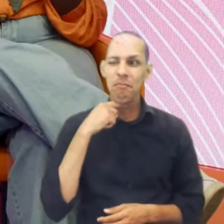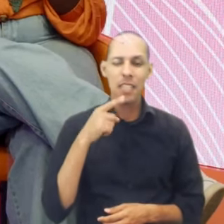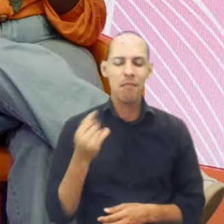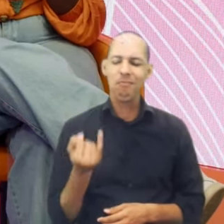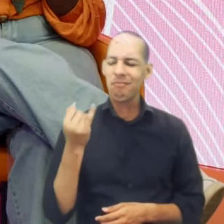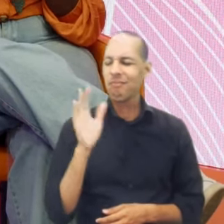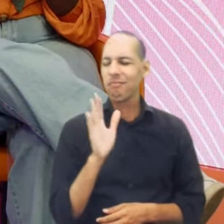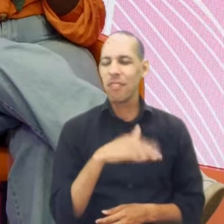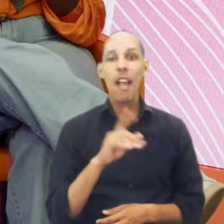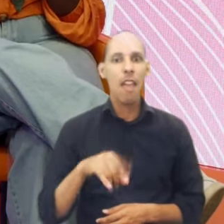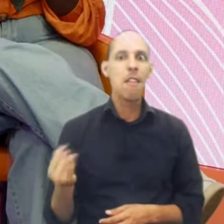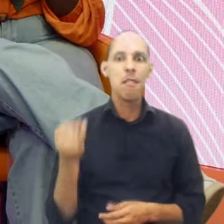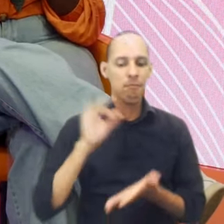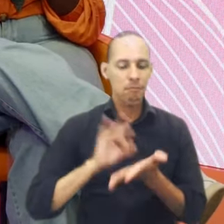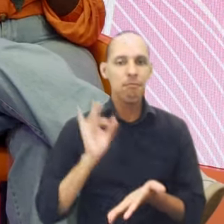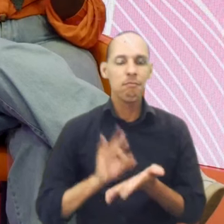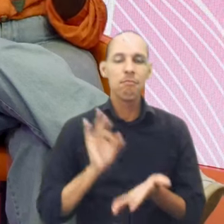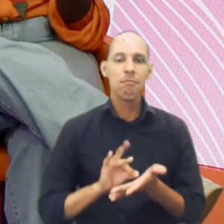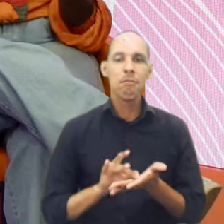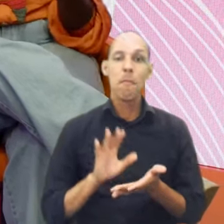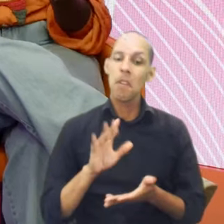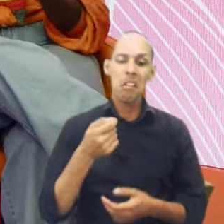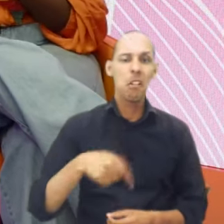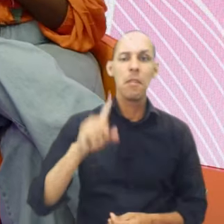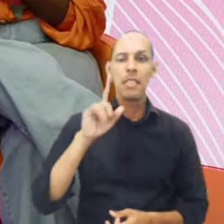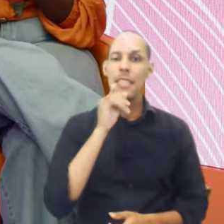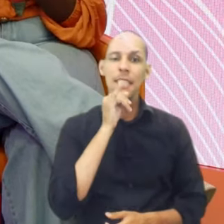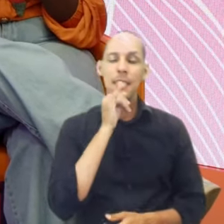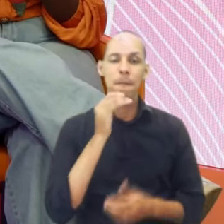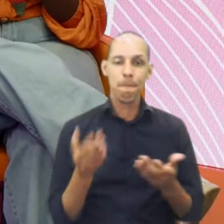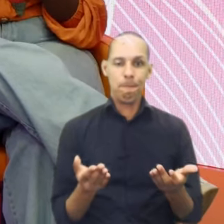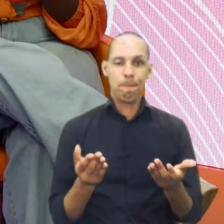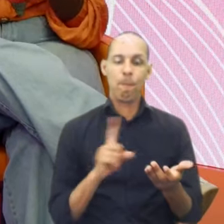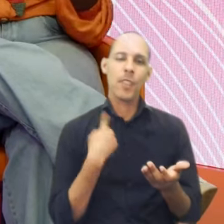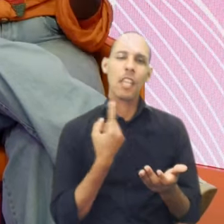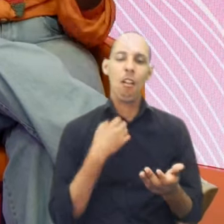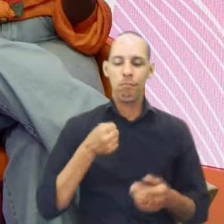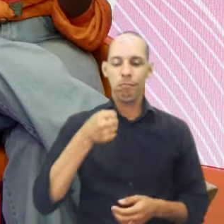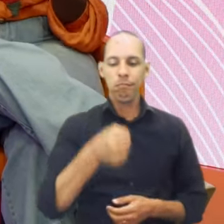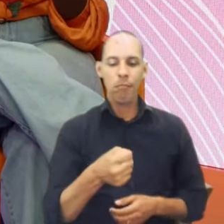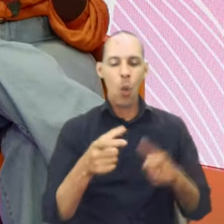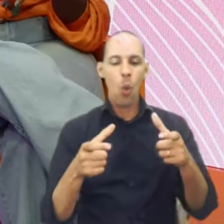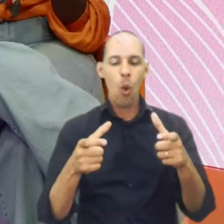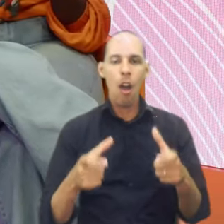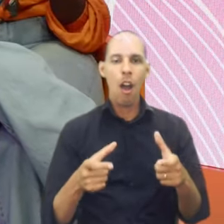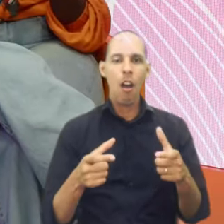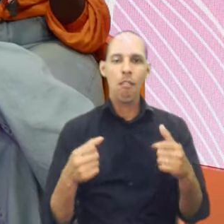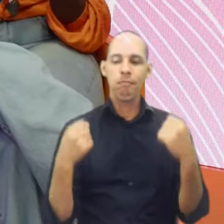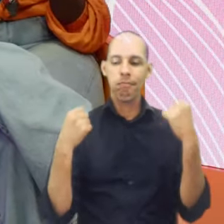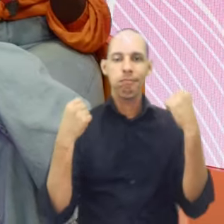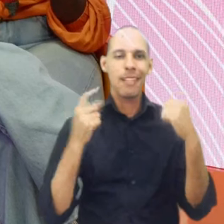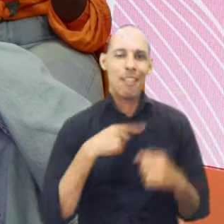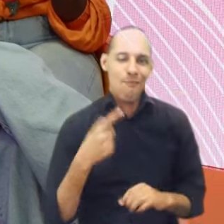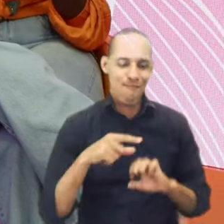na verdade, sim, são importantes, mas que não deveriam ser, como, por exemplo, a gente se coloca num lugar muito vulnerável quando a gente